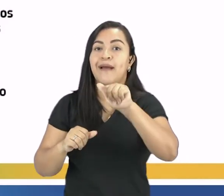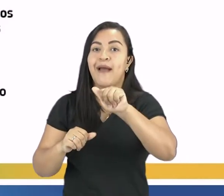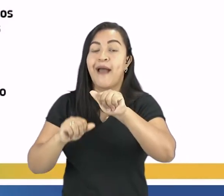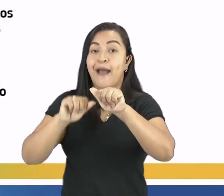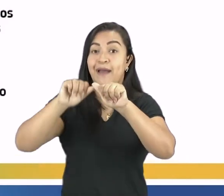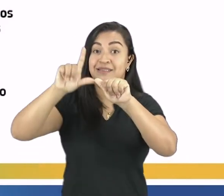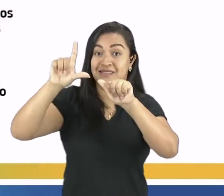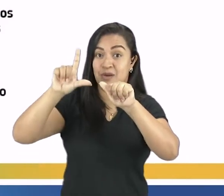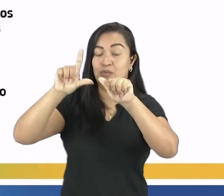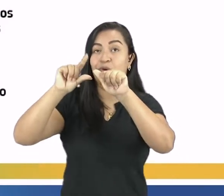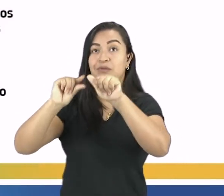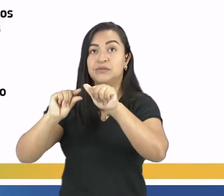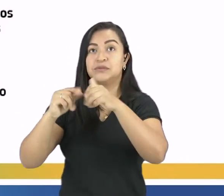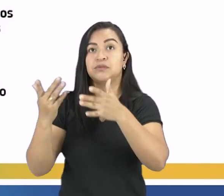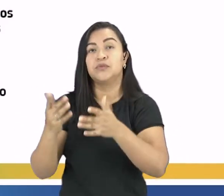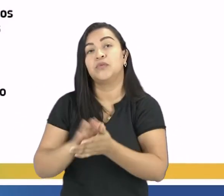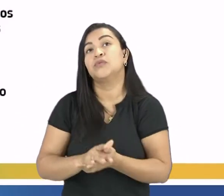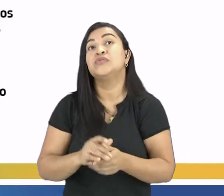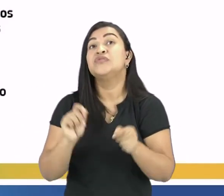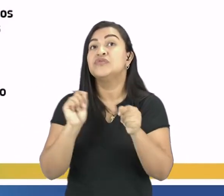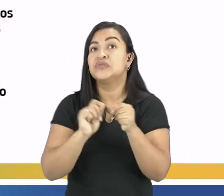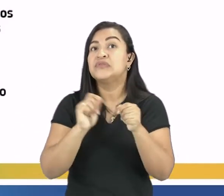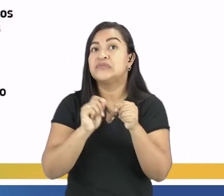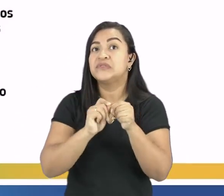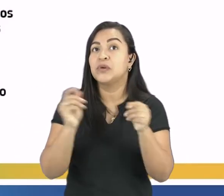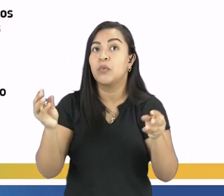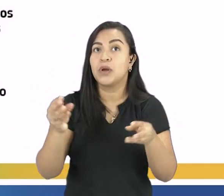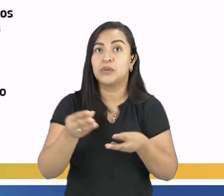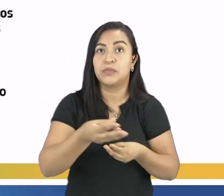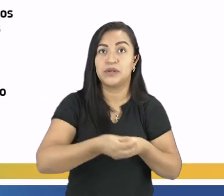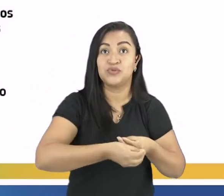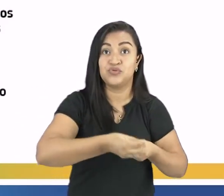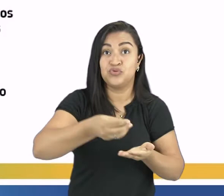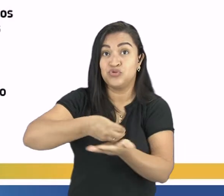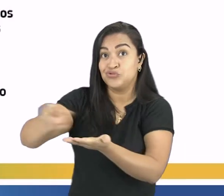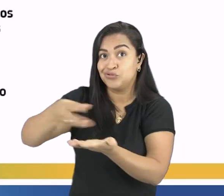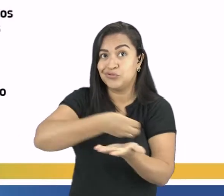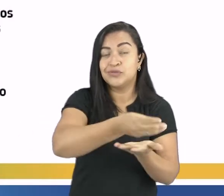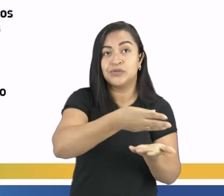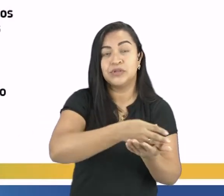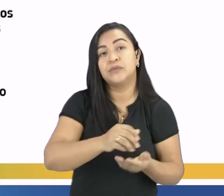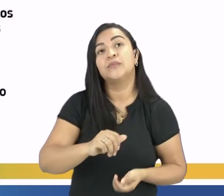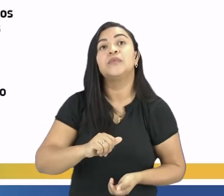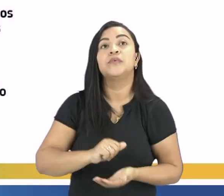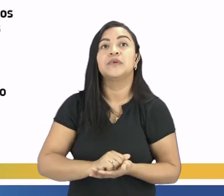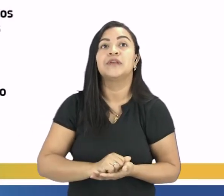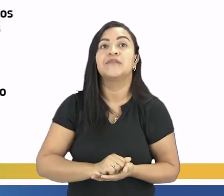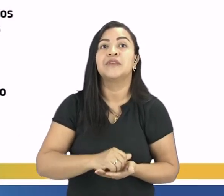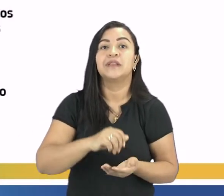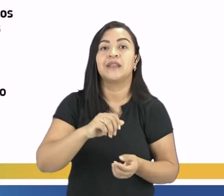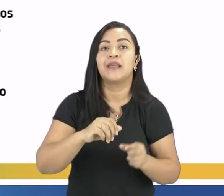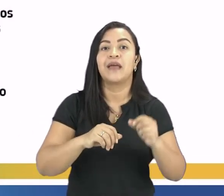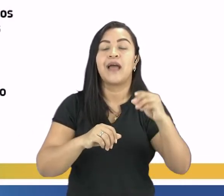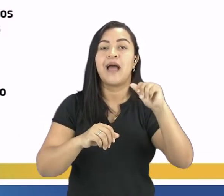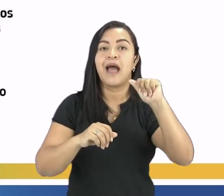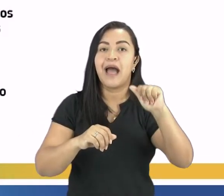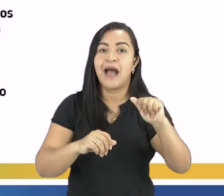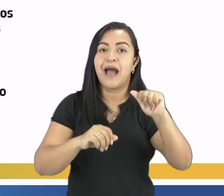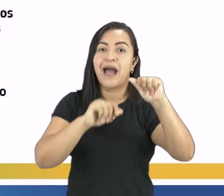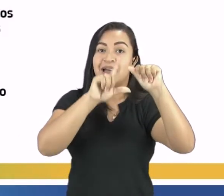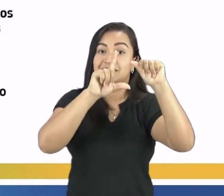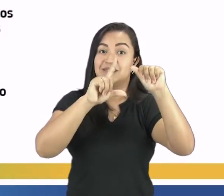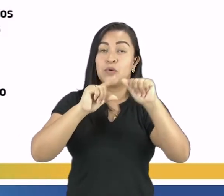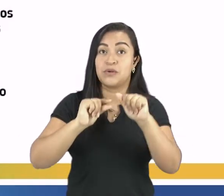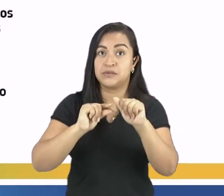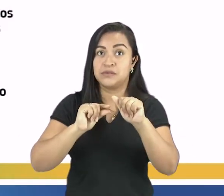gente fizer o quadro para distribuir os alelos, né, no cruzamento, então eu vou ter azão, azinho em cima, azão, azinho